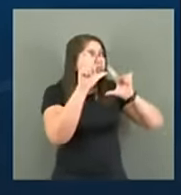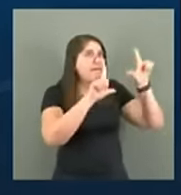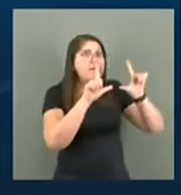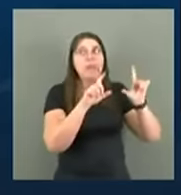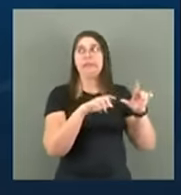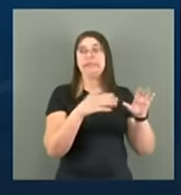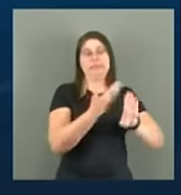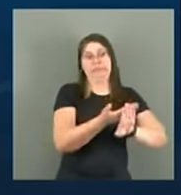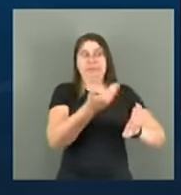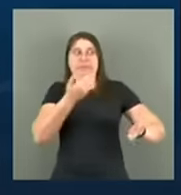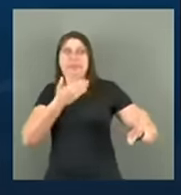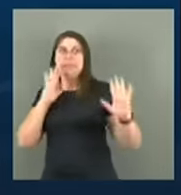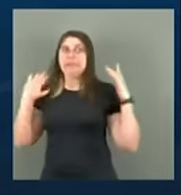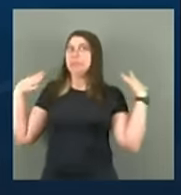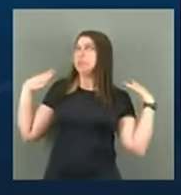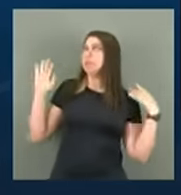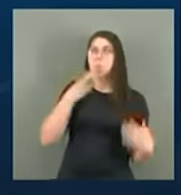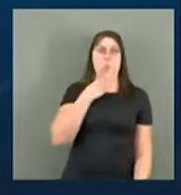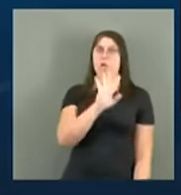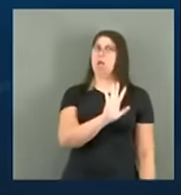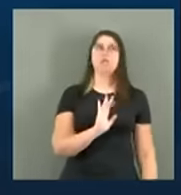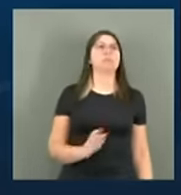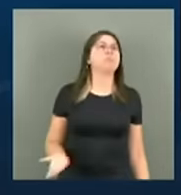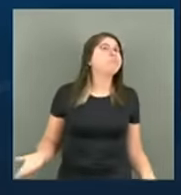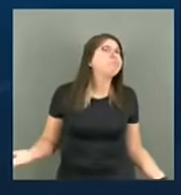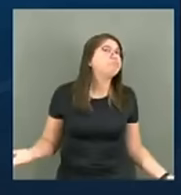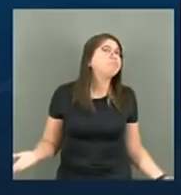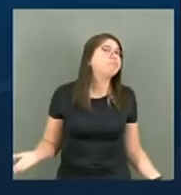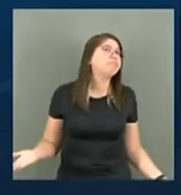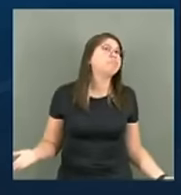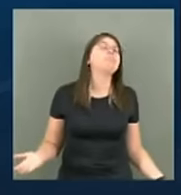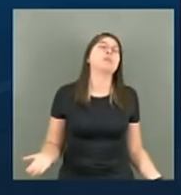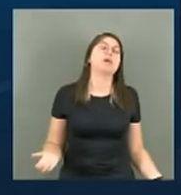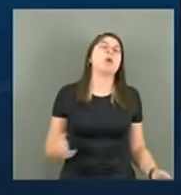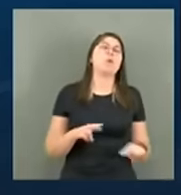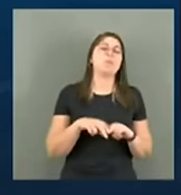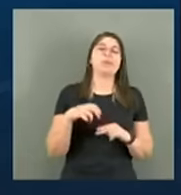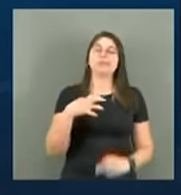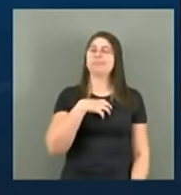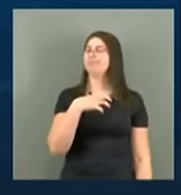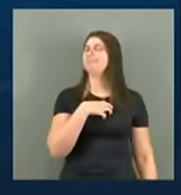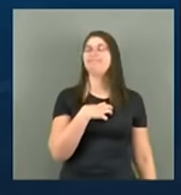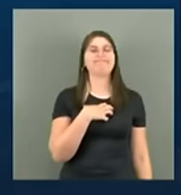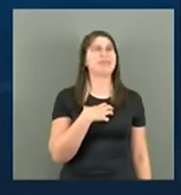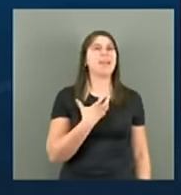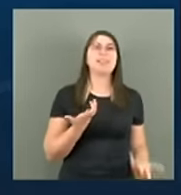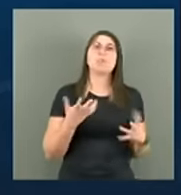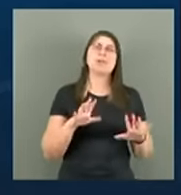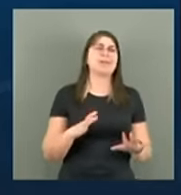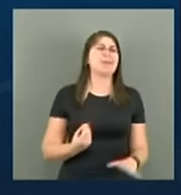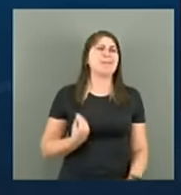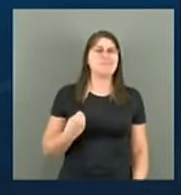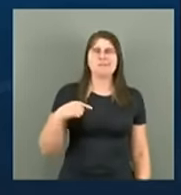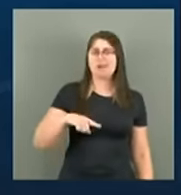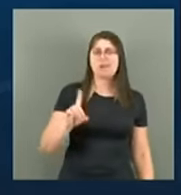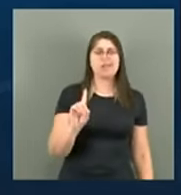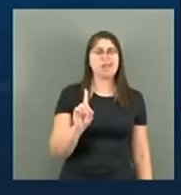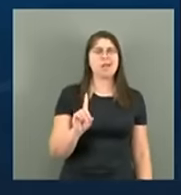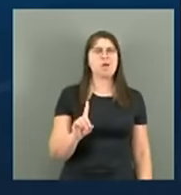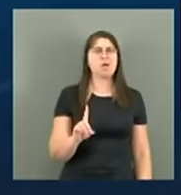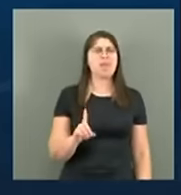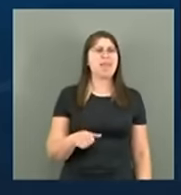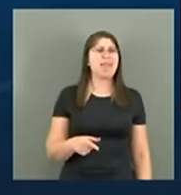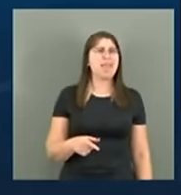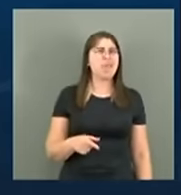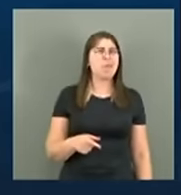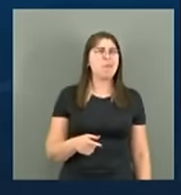vamos afastar. Então, por isso que eu estou aqui, cara. Eu estou totalmente com sentimento aqui. Não queria estar aqui, não vou mentir, não queria estar aqui. Eu não sou rato, cara,